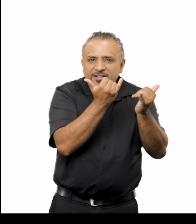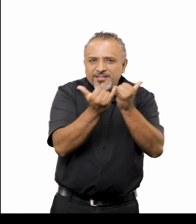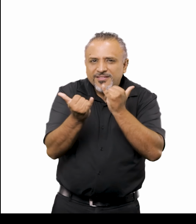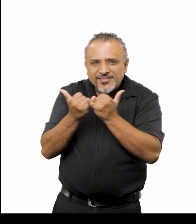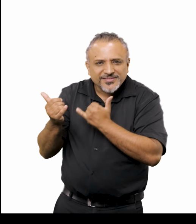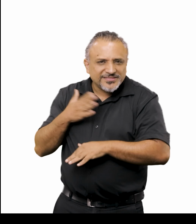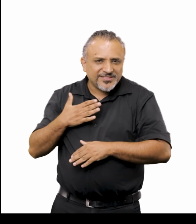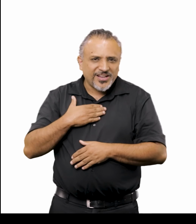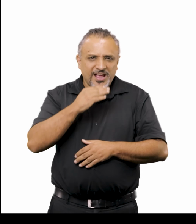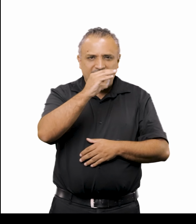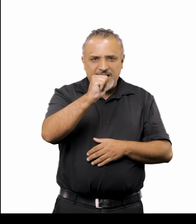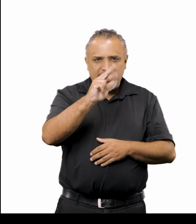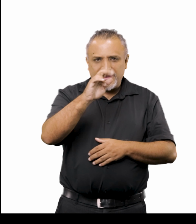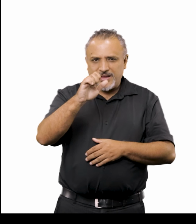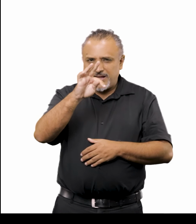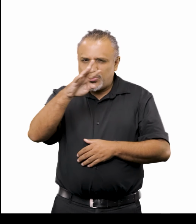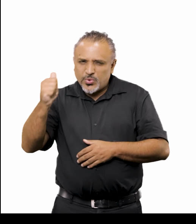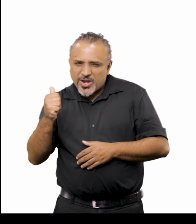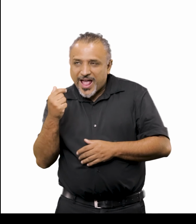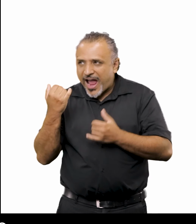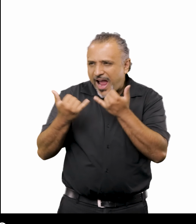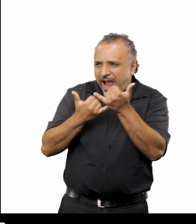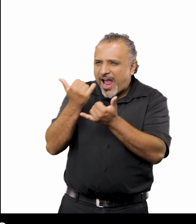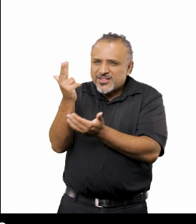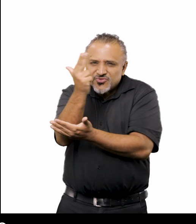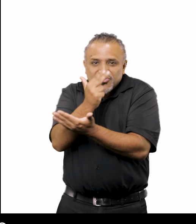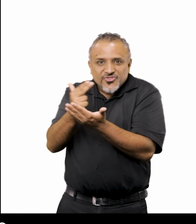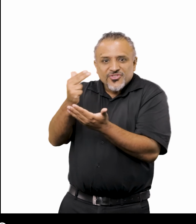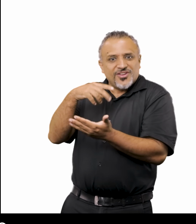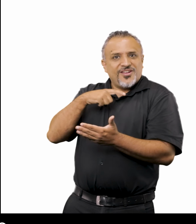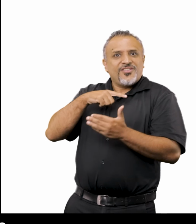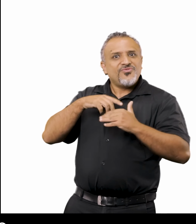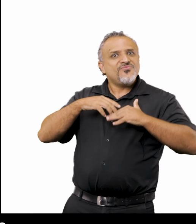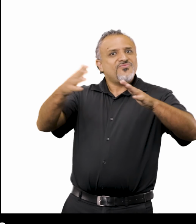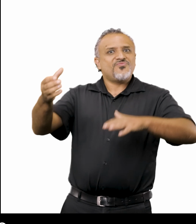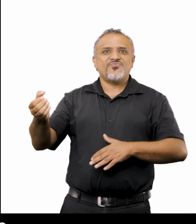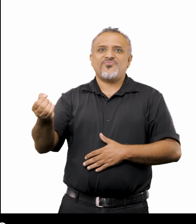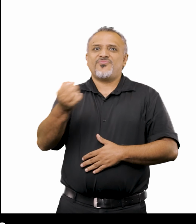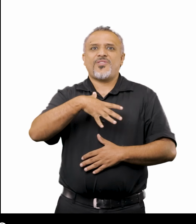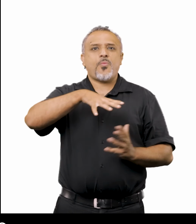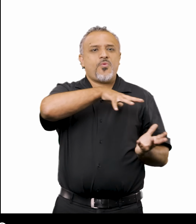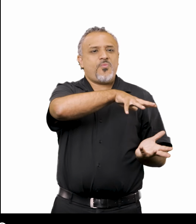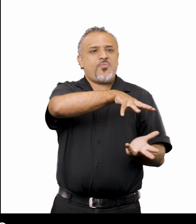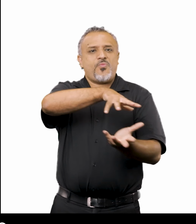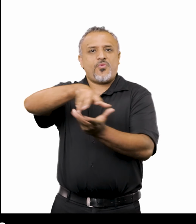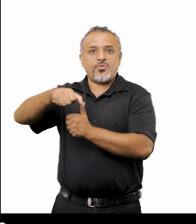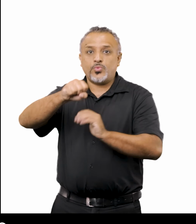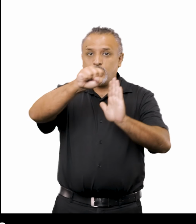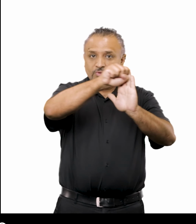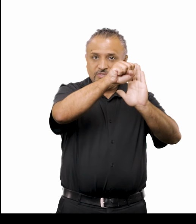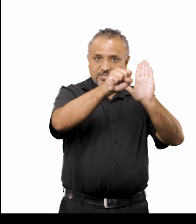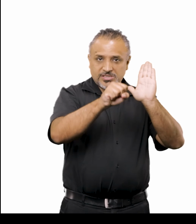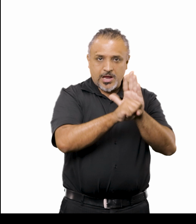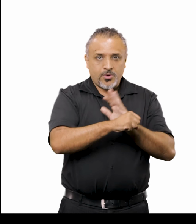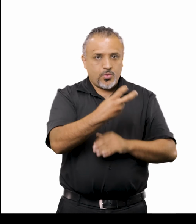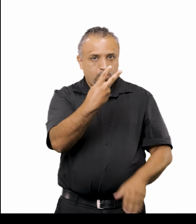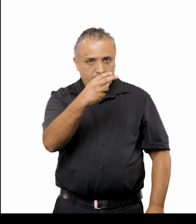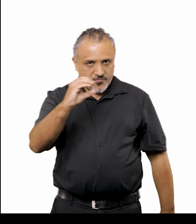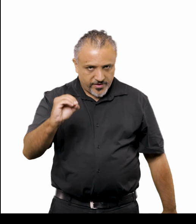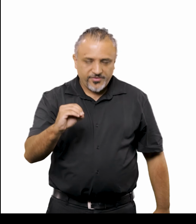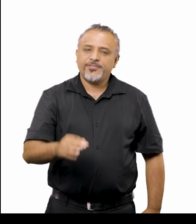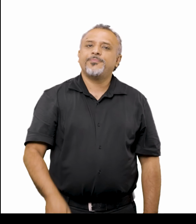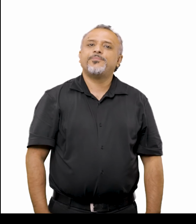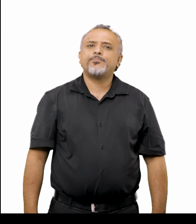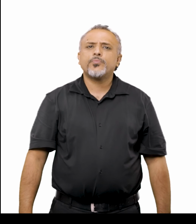fato de as figuras se assemelharem a caricaturas. O universo da caricatura é considerado precursor dos modernismos pelo mundo no começo do